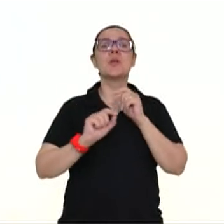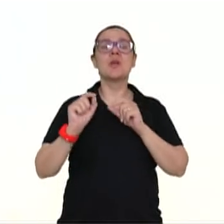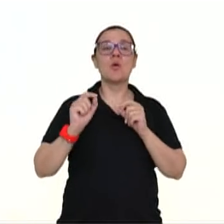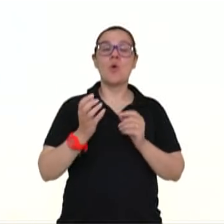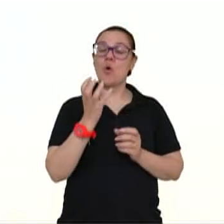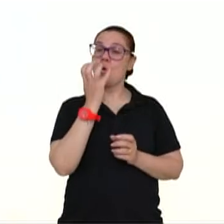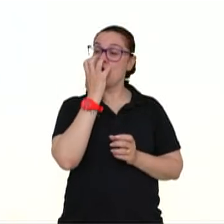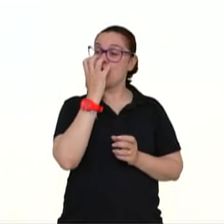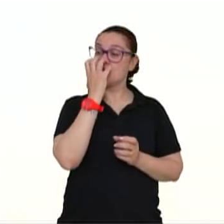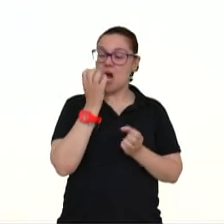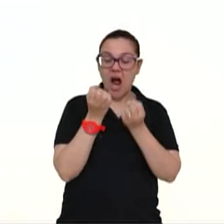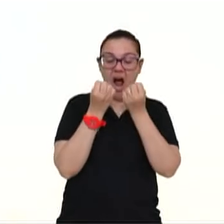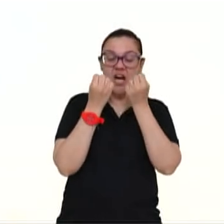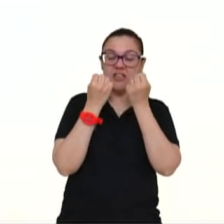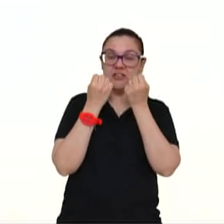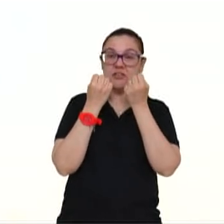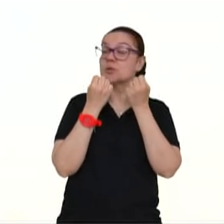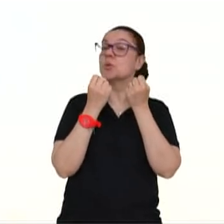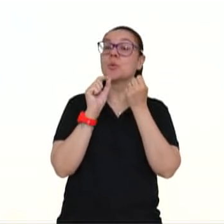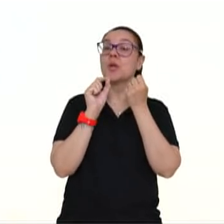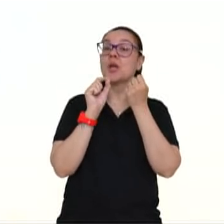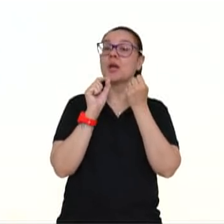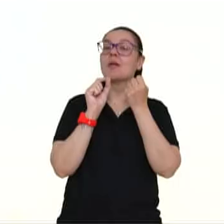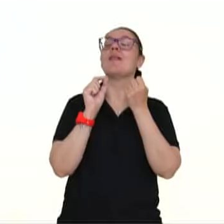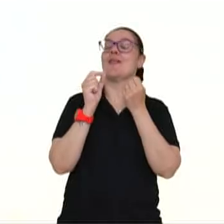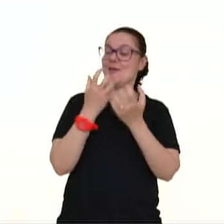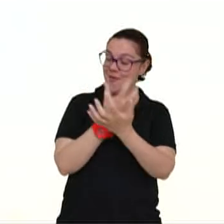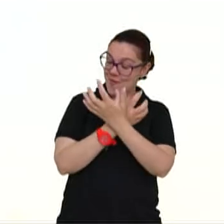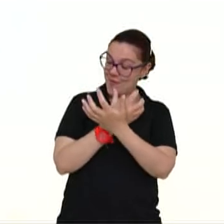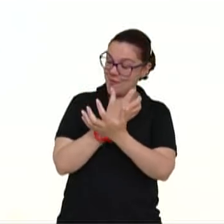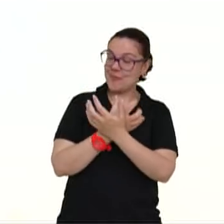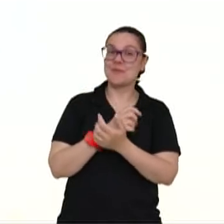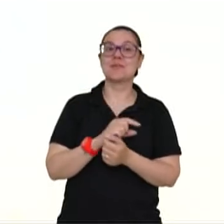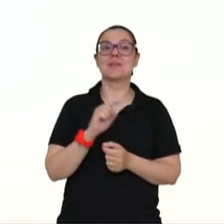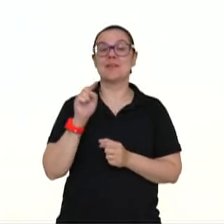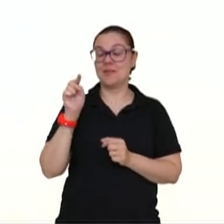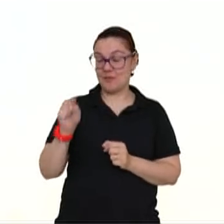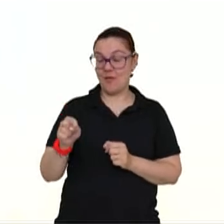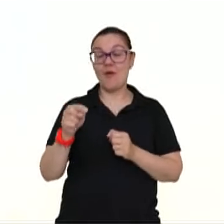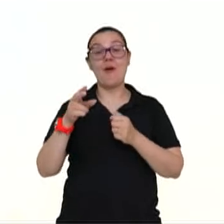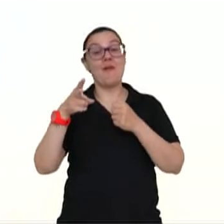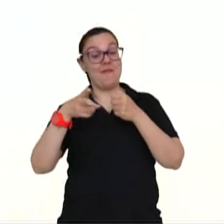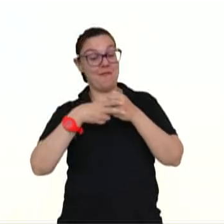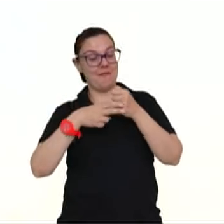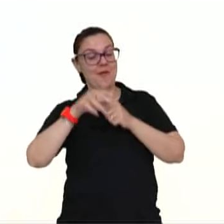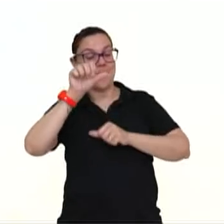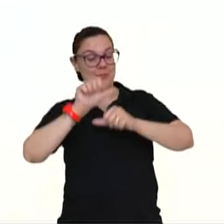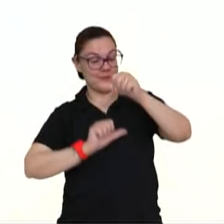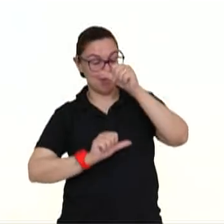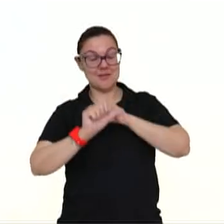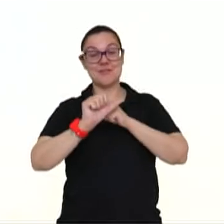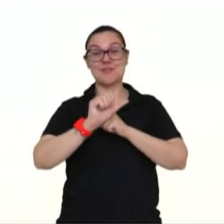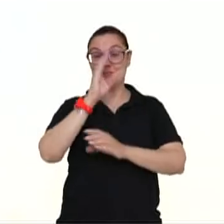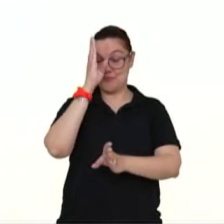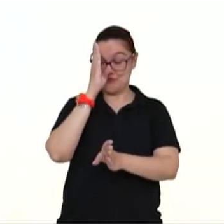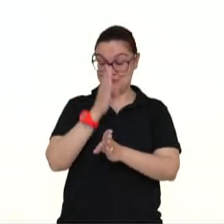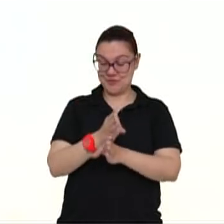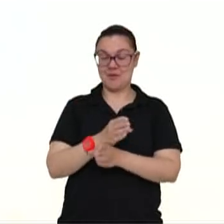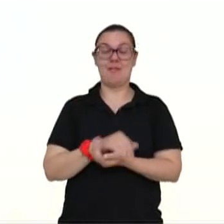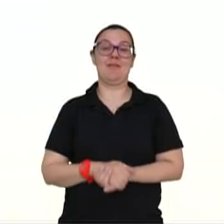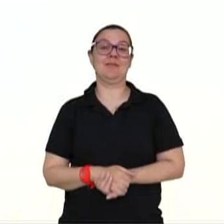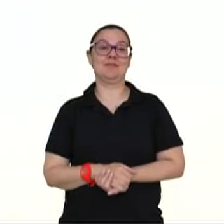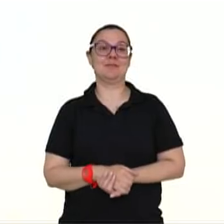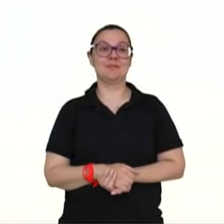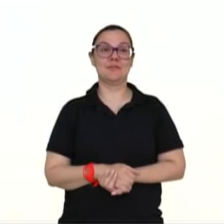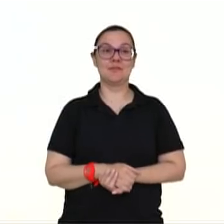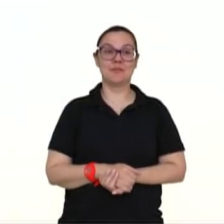O cão roeu o quê? O osso. Então, nós temos ali verbo transitivo direto. Lembrando